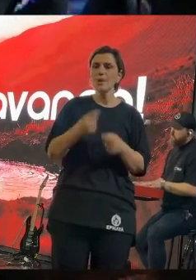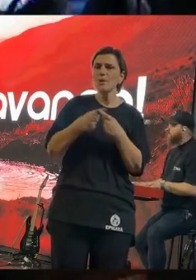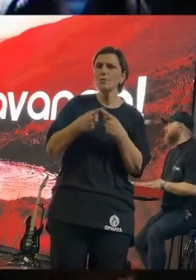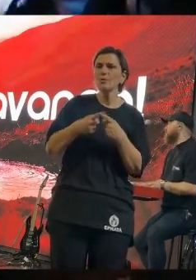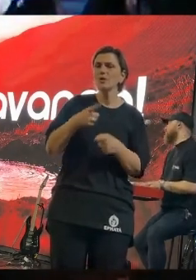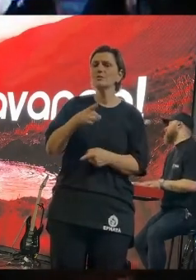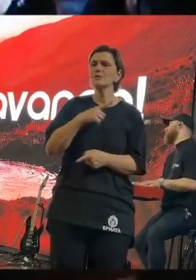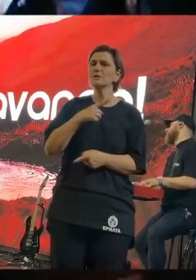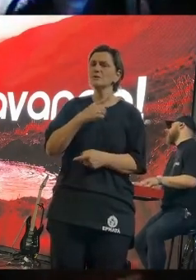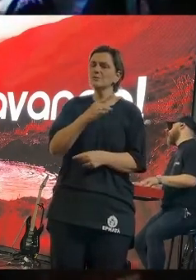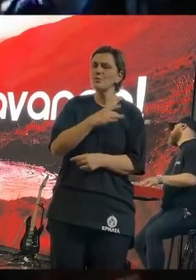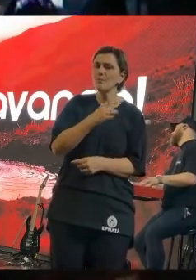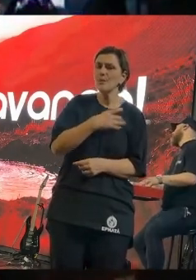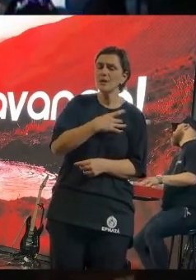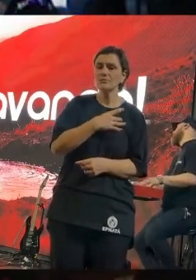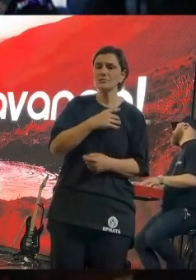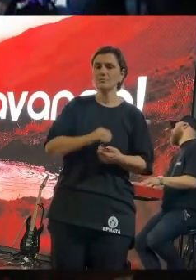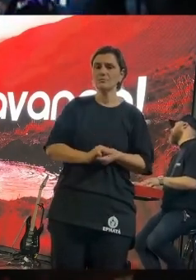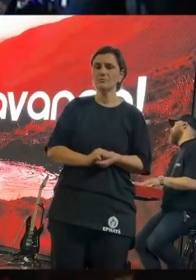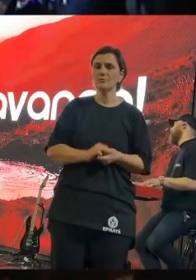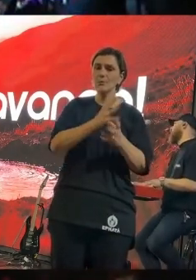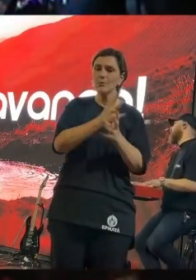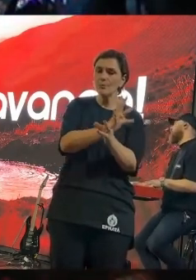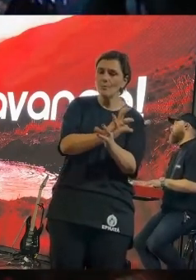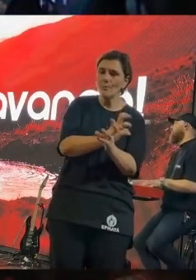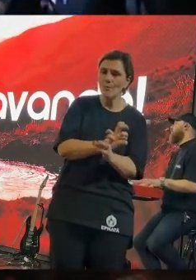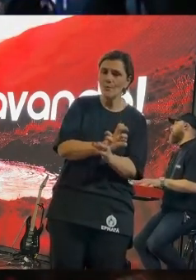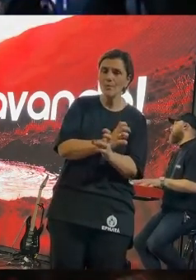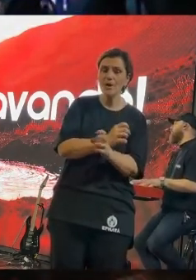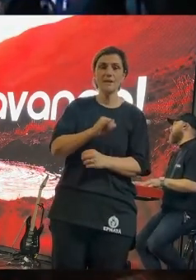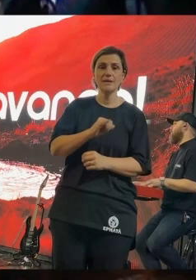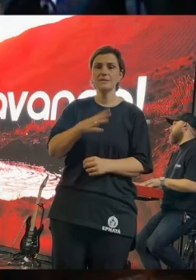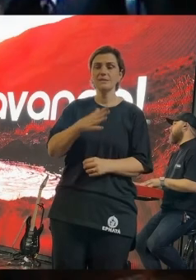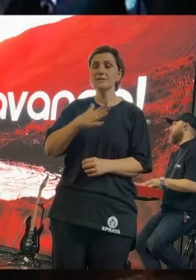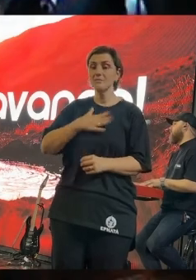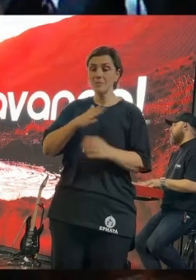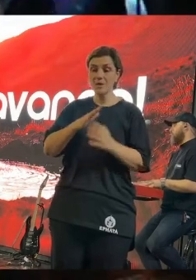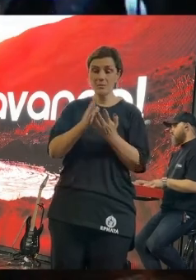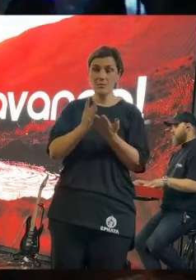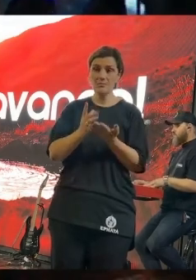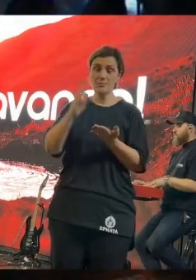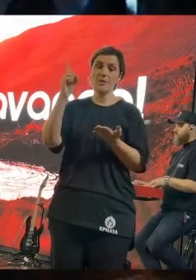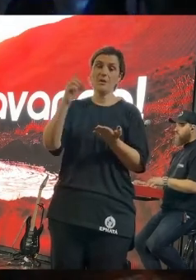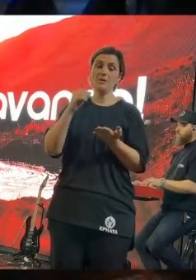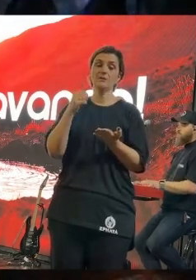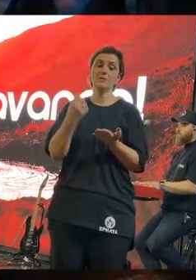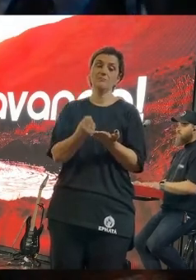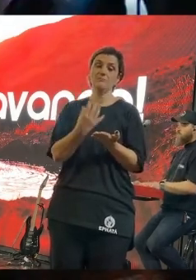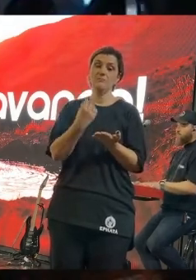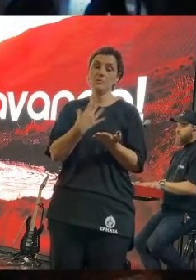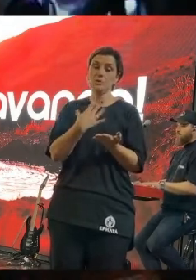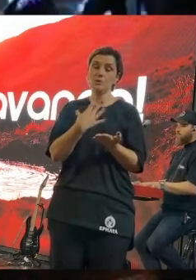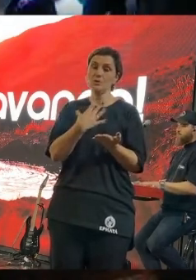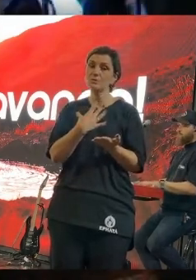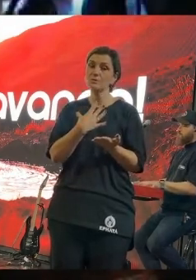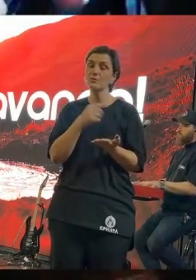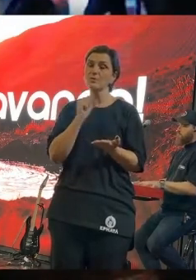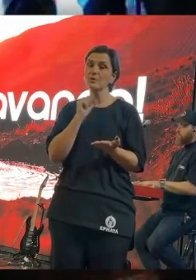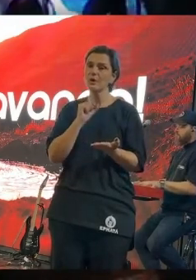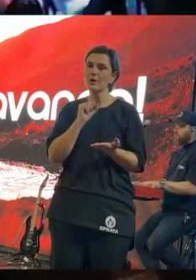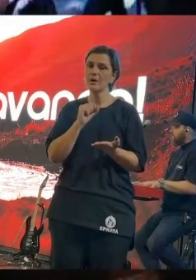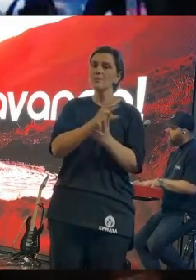Por que você está com tanto medo do deserto? Se a minha Bíblia diz que no deserto